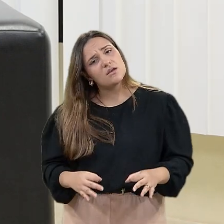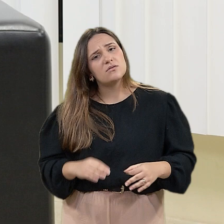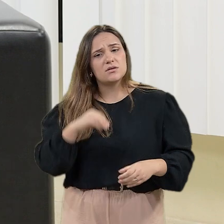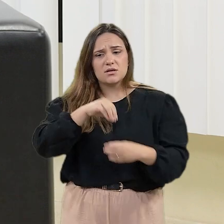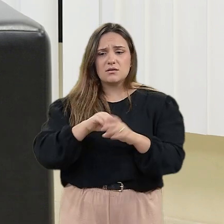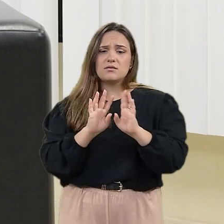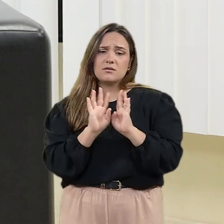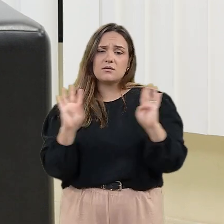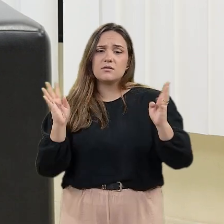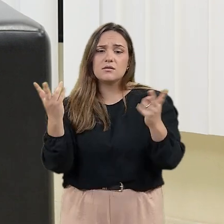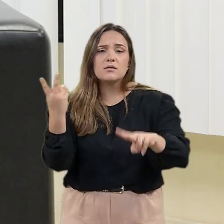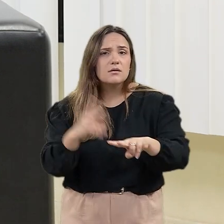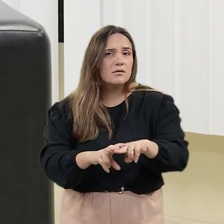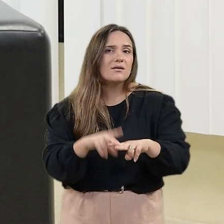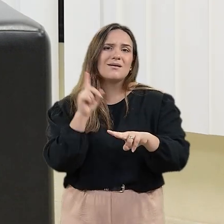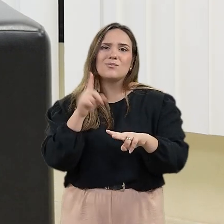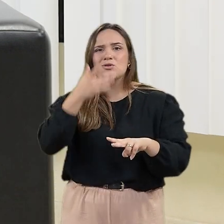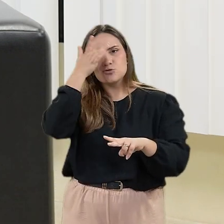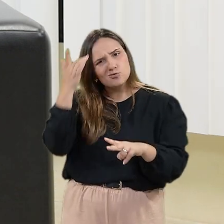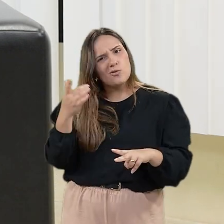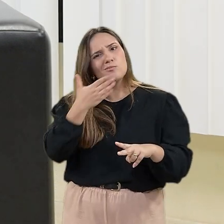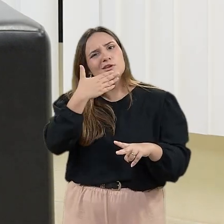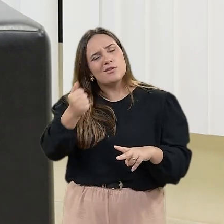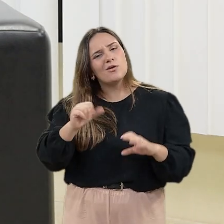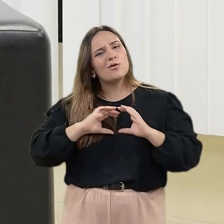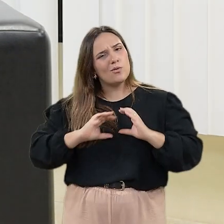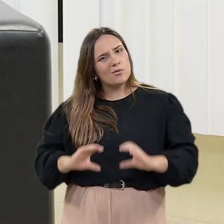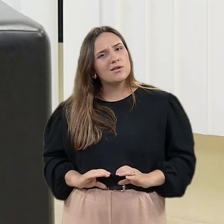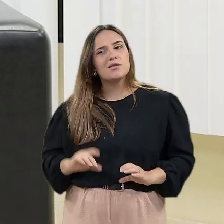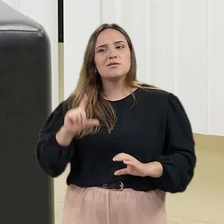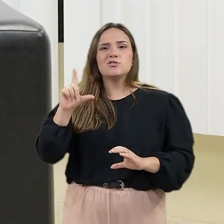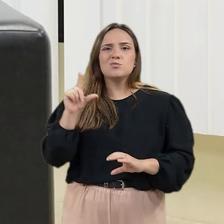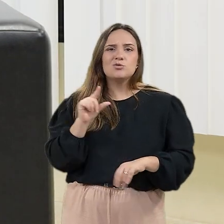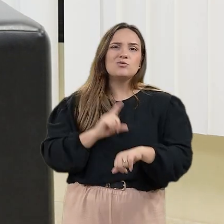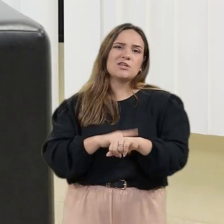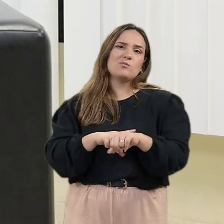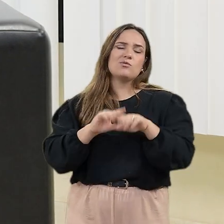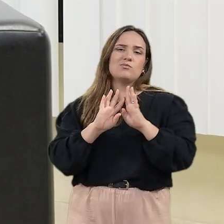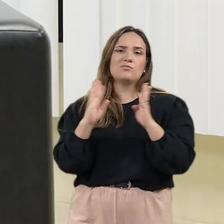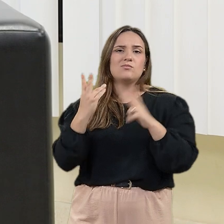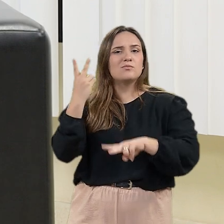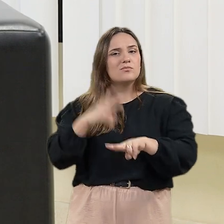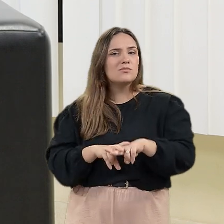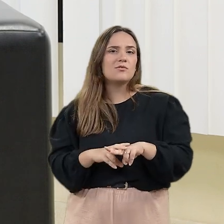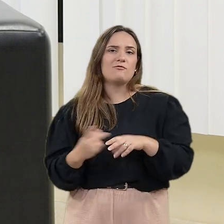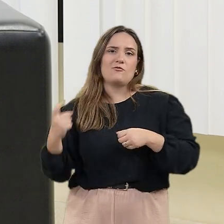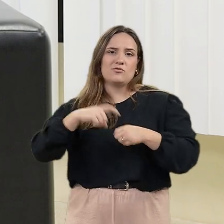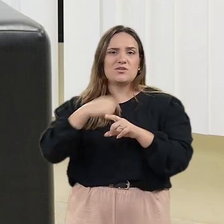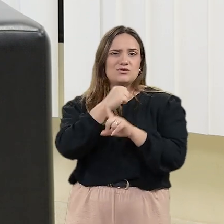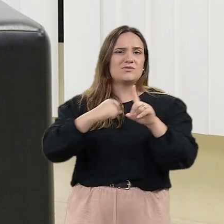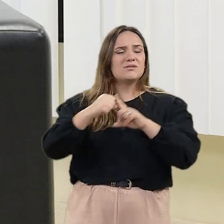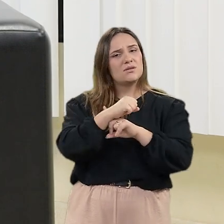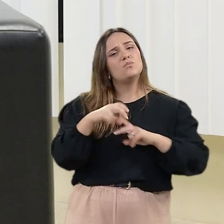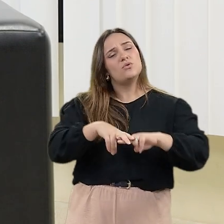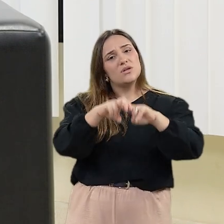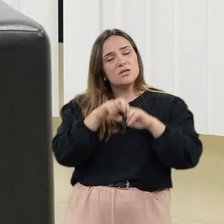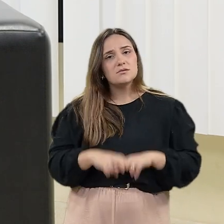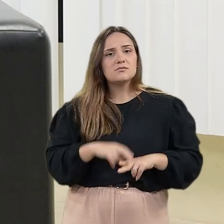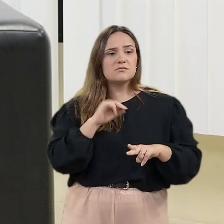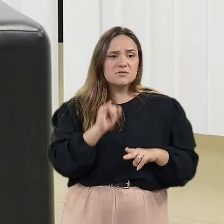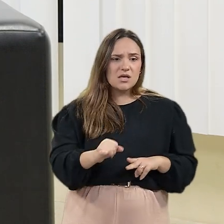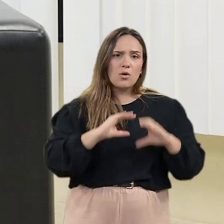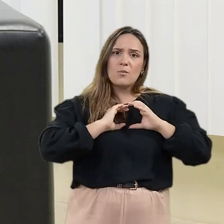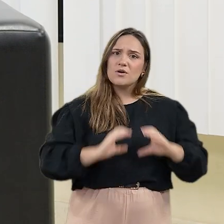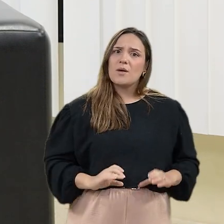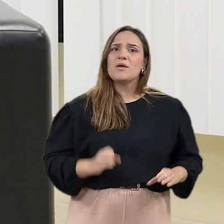comportamento carcerário, se a finalidade da pena é a ressocialização, é preciso que tenha comportamentos